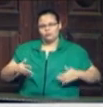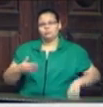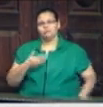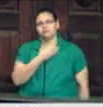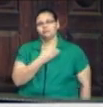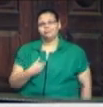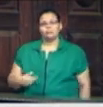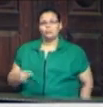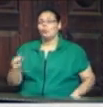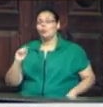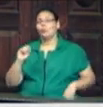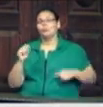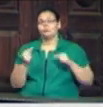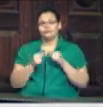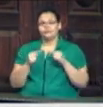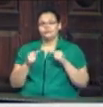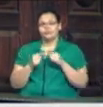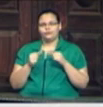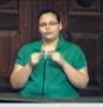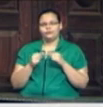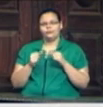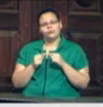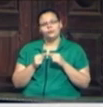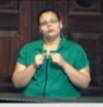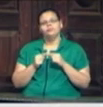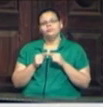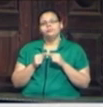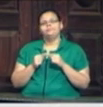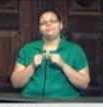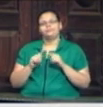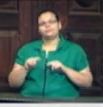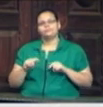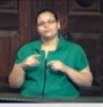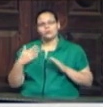com o objetivo de regularização